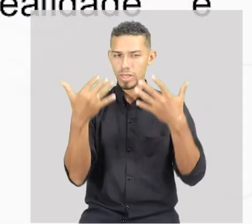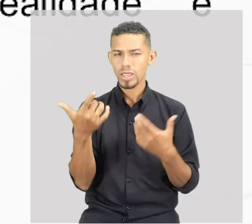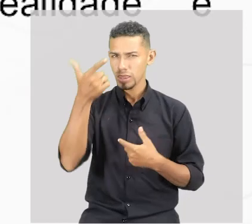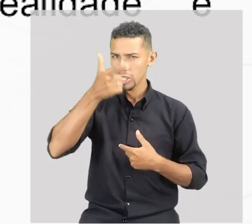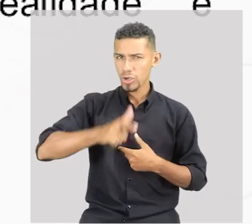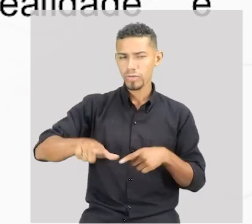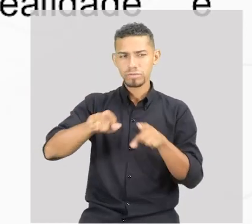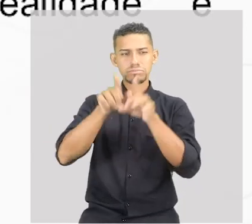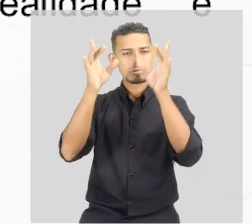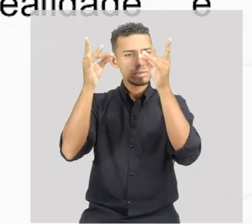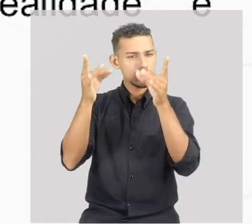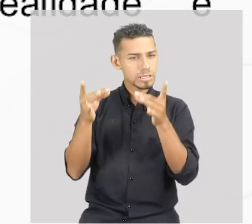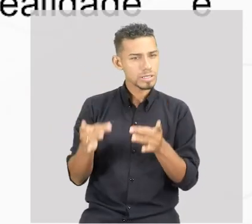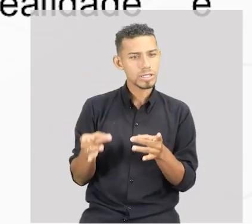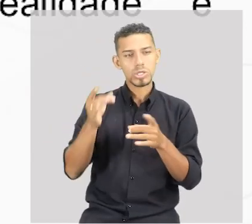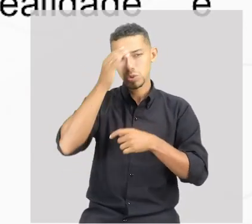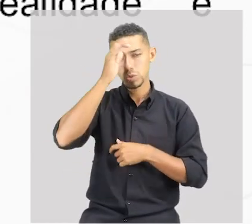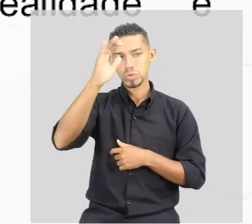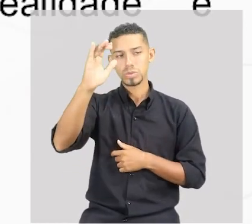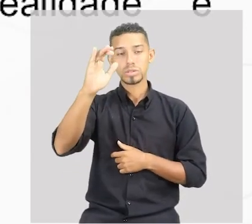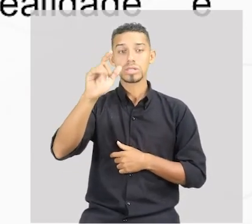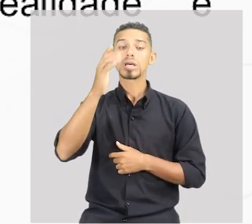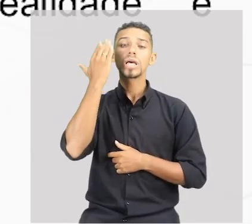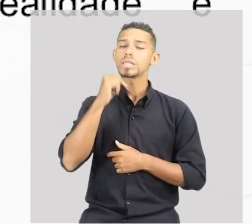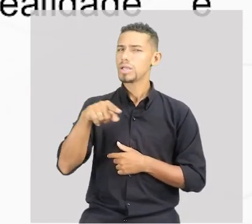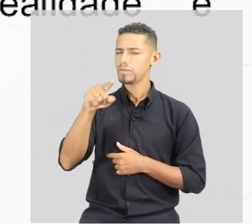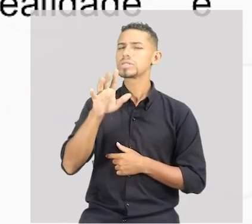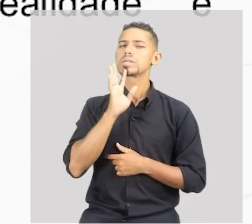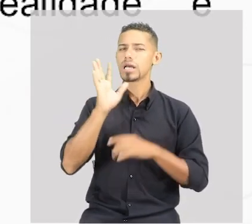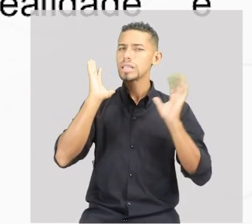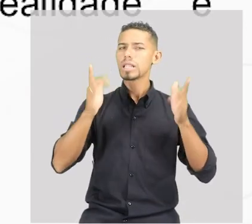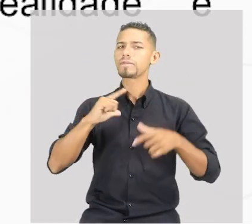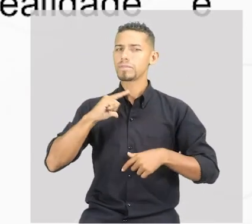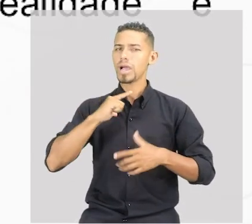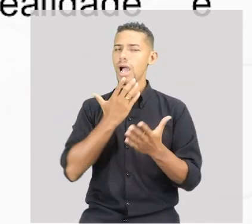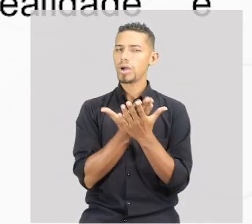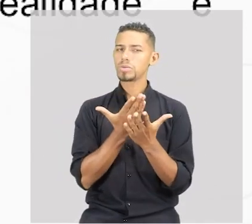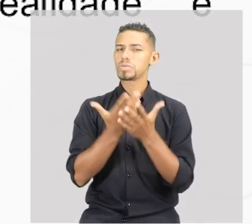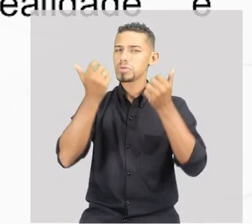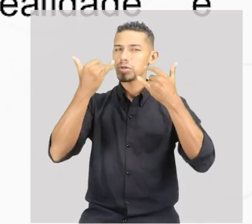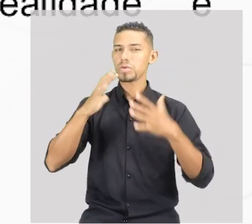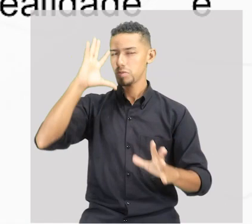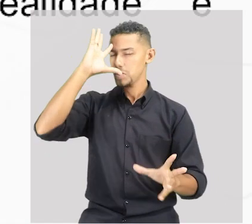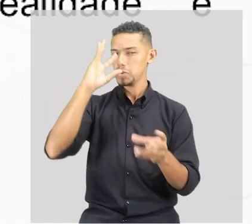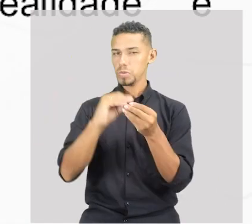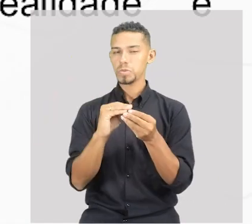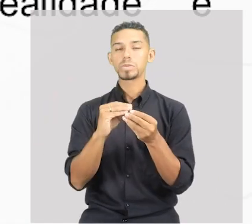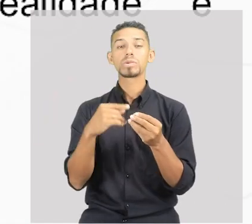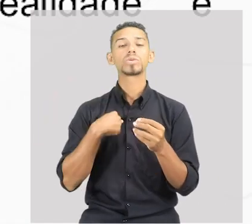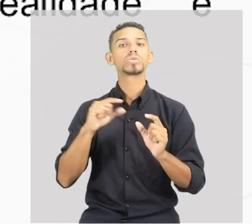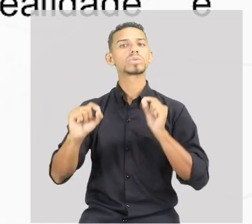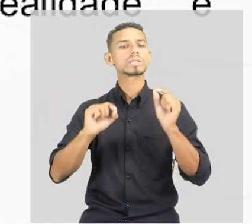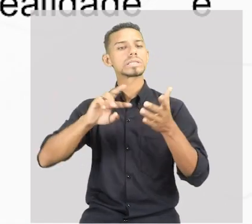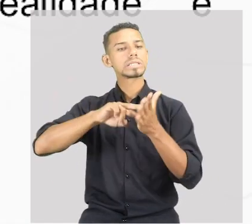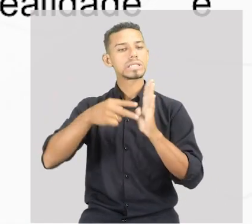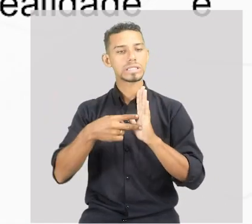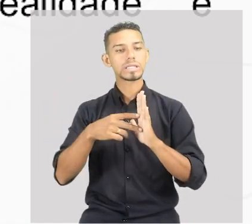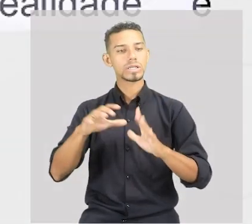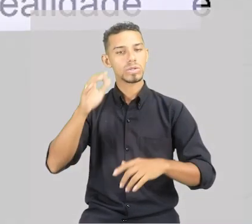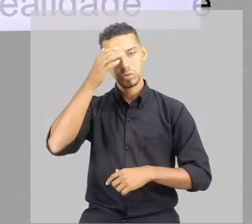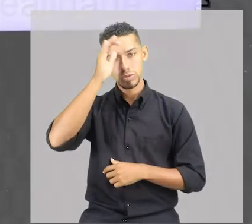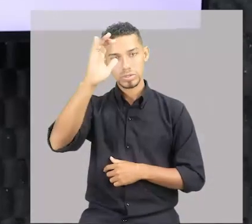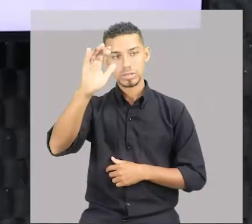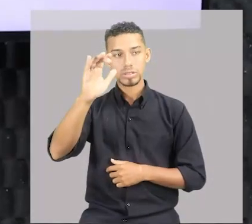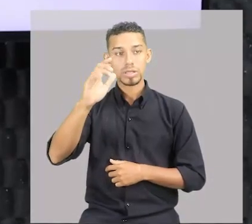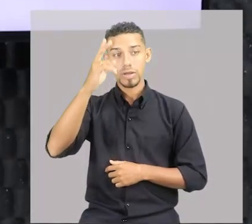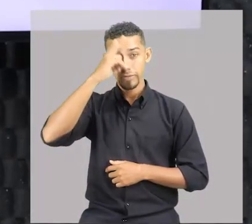novamente, a definição de cultura. Eu sei que tu já teve uma aula sobre isso e a gente vai reforçar agora o que cultura significa. E